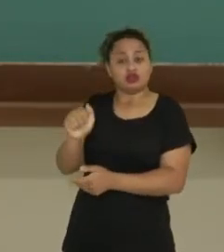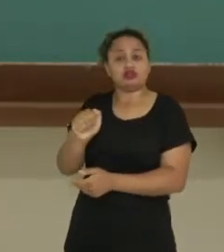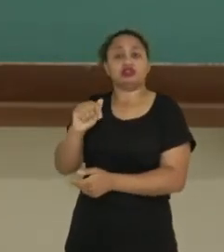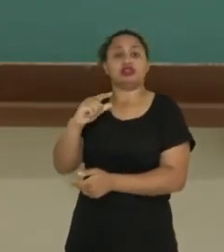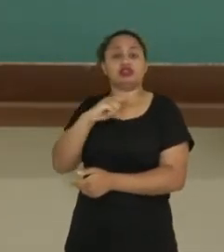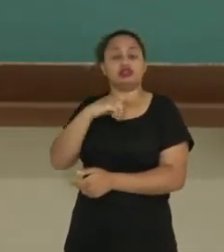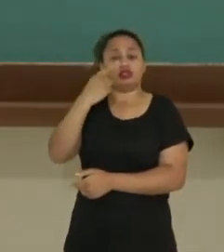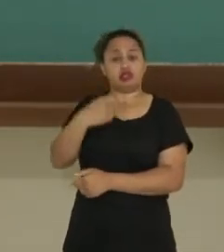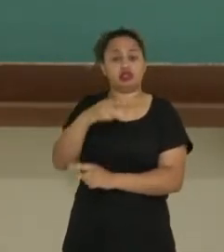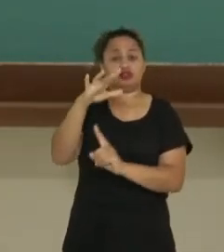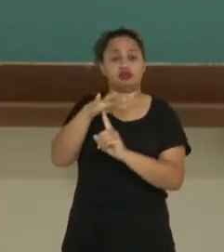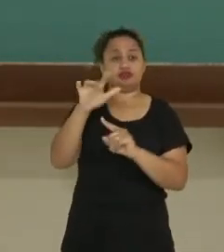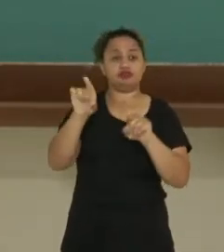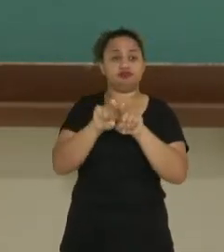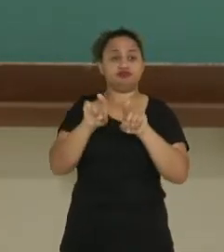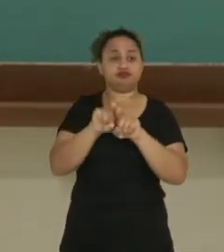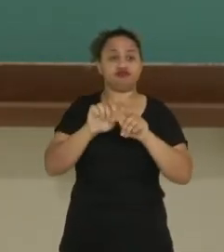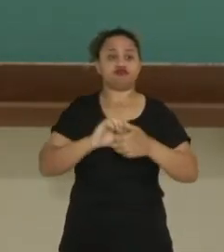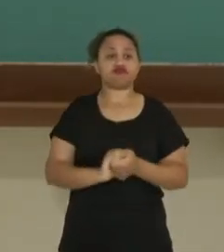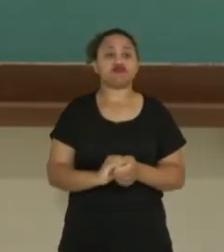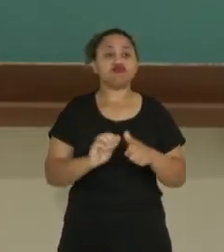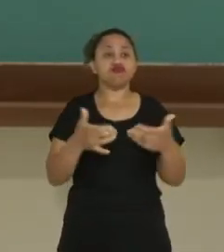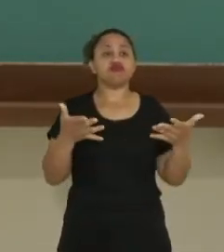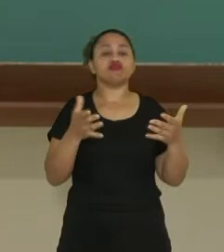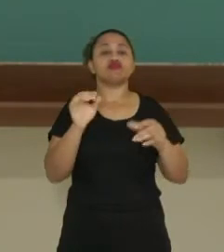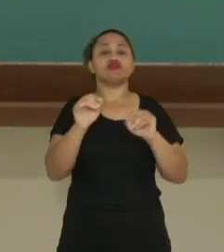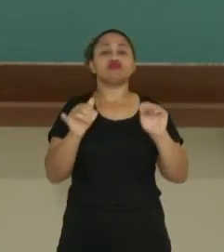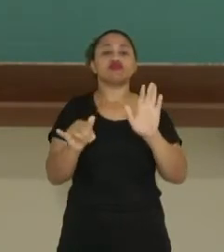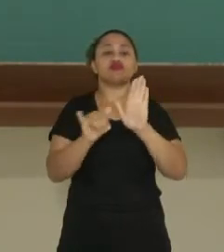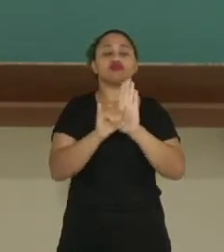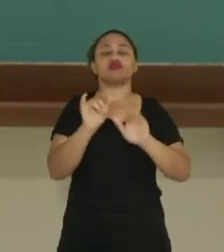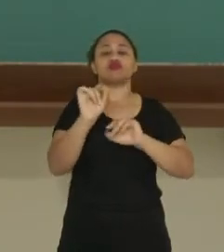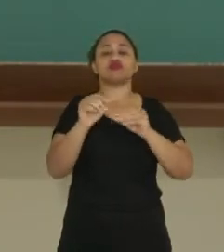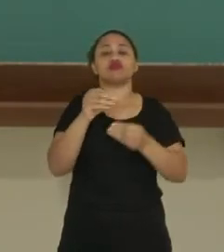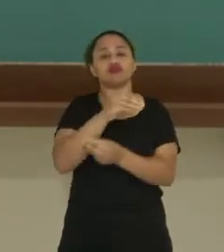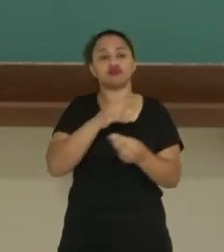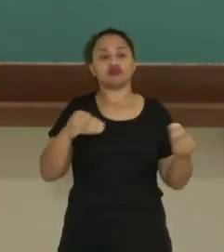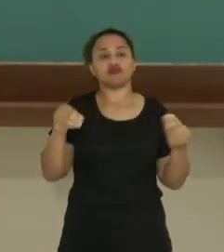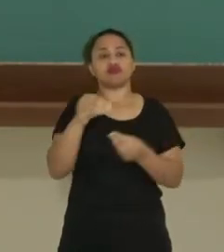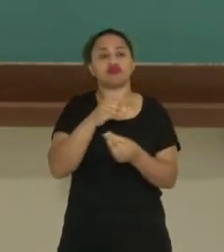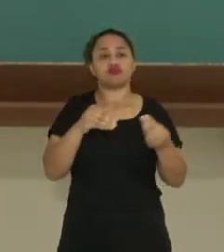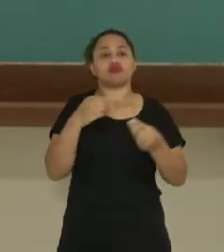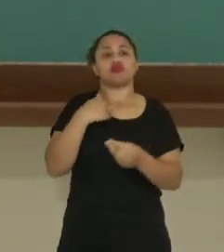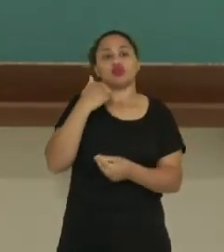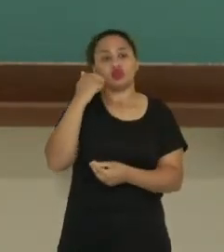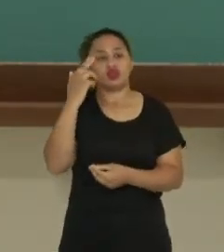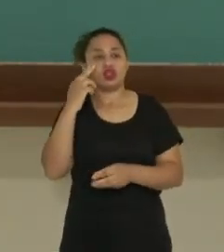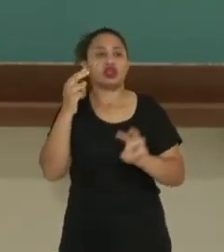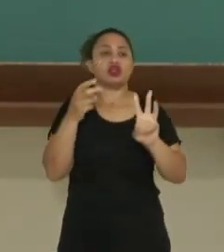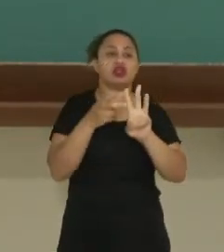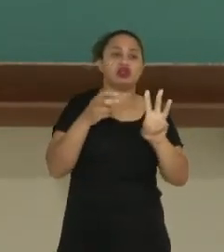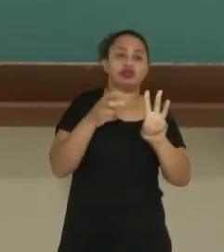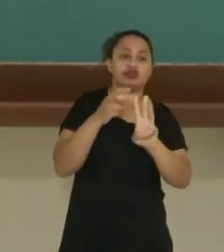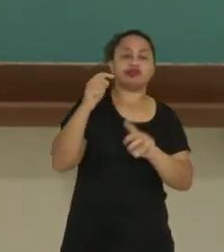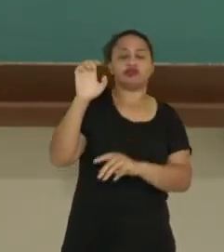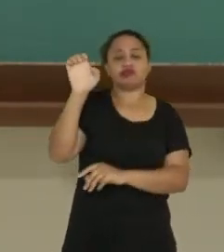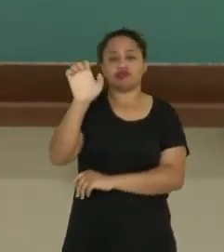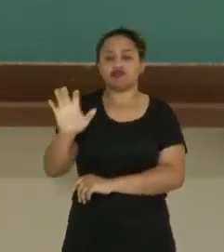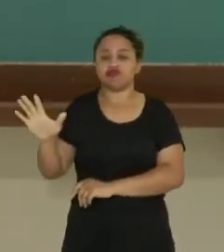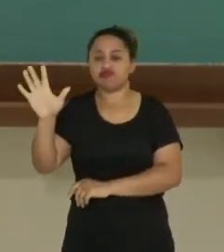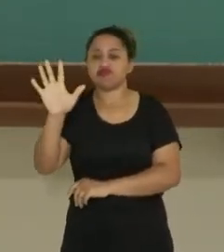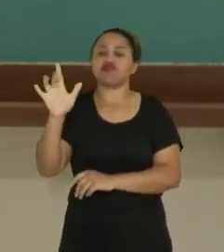estado, beleza? E aqui essa identidade, né, essa miscigenação, negros, indígenas, europeus,